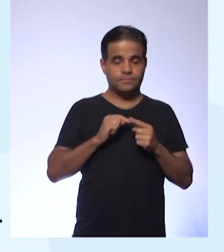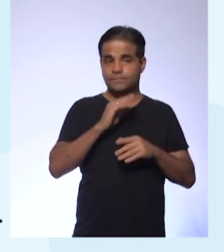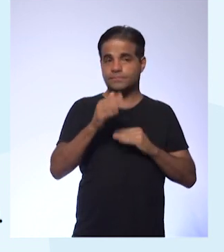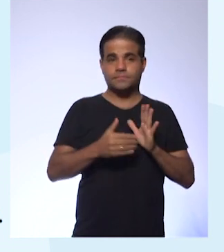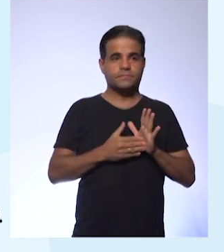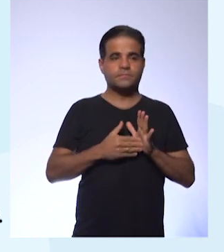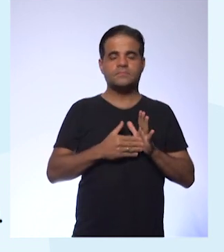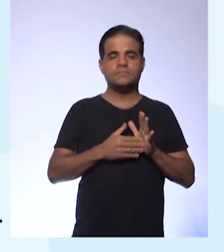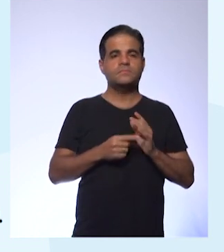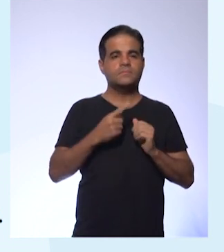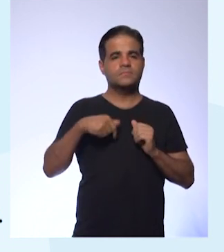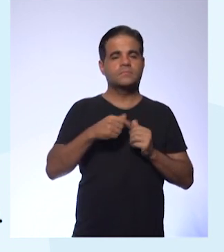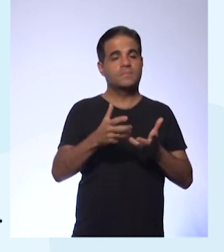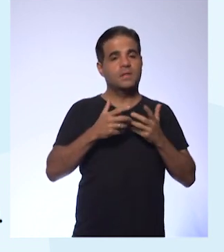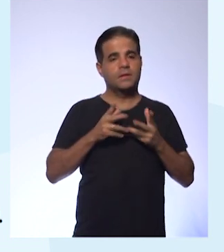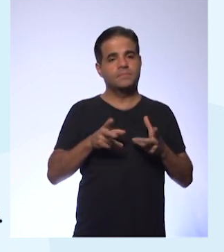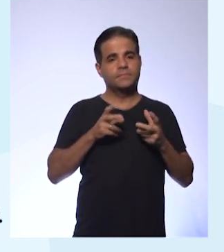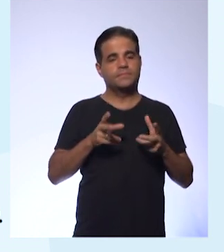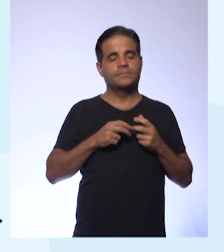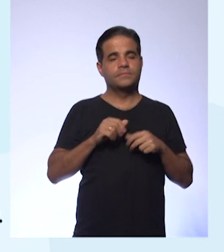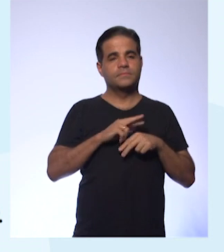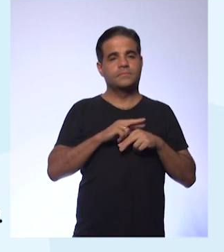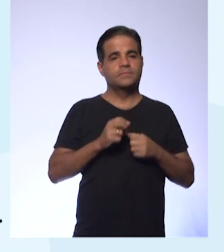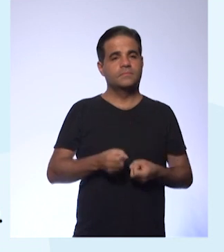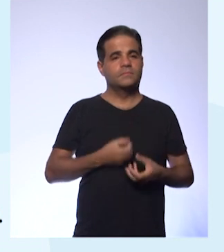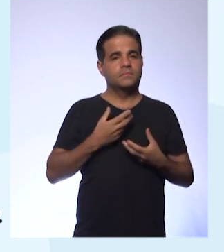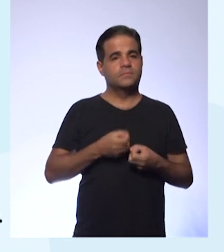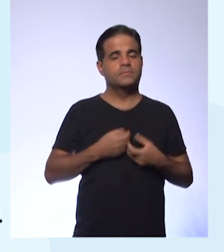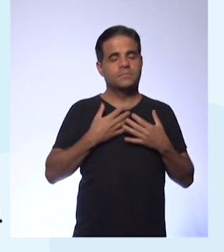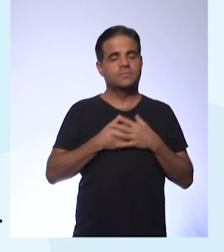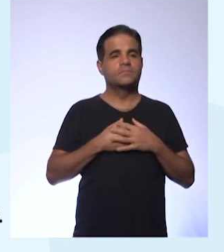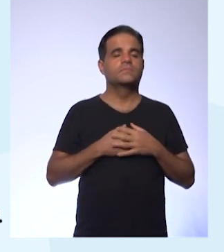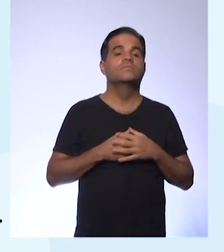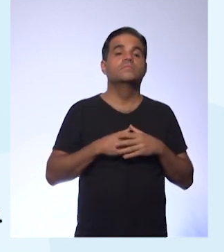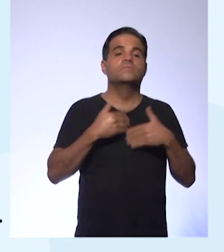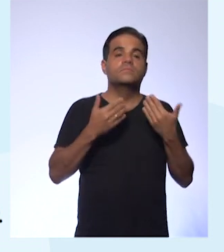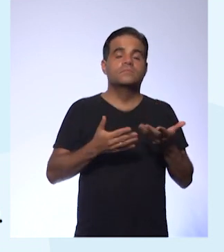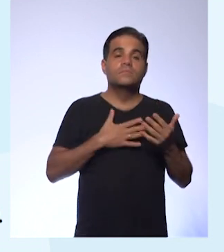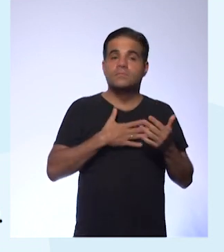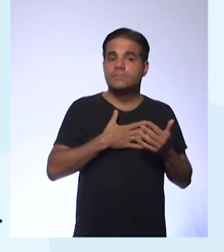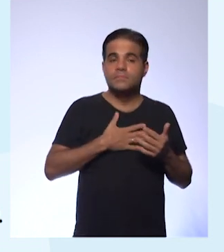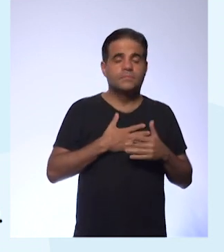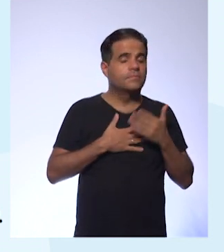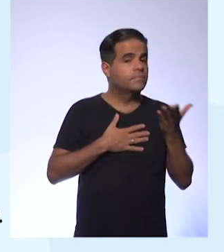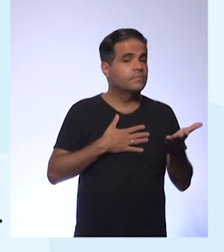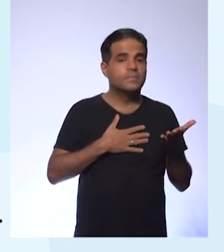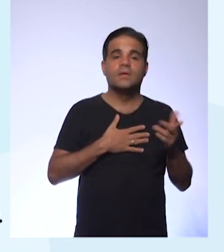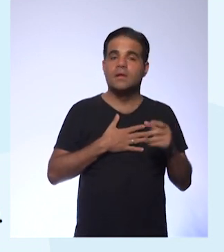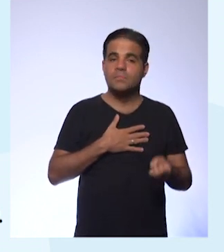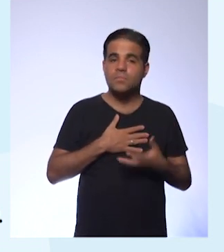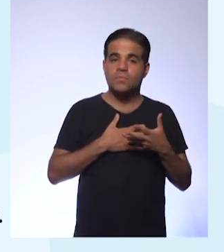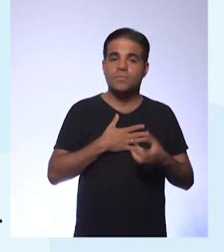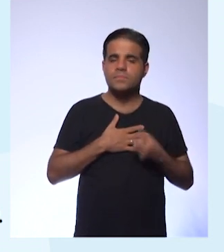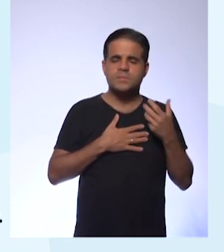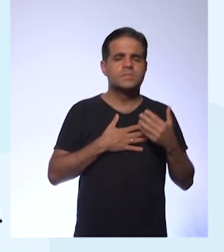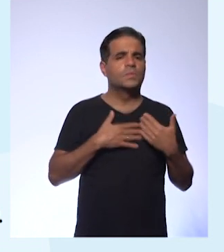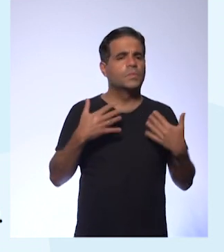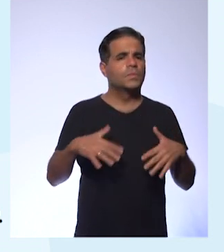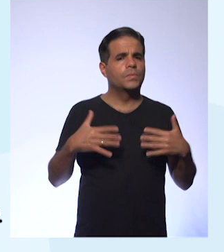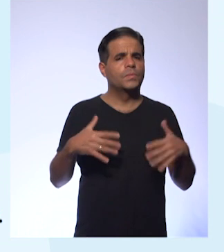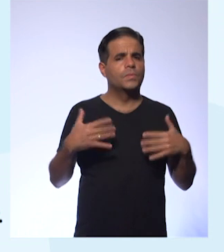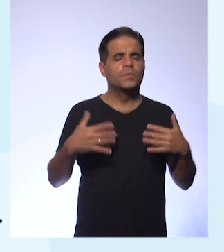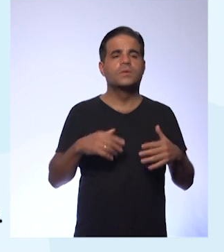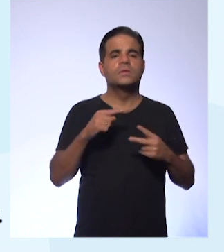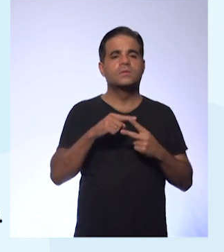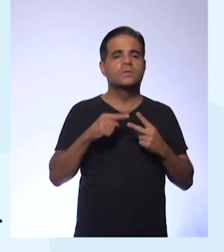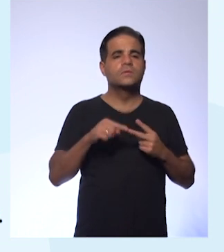ver com o que a gente quer, explorar o gênero poema. E assim, gente, para mim isso daí é poesia, é tão poética.